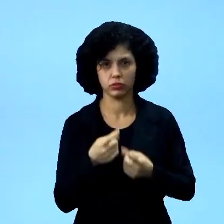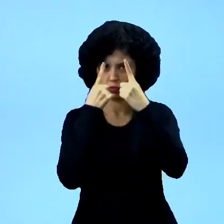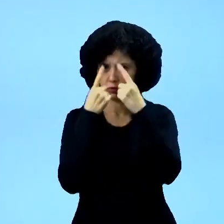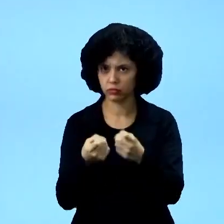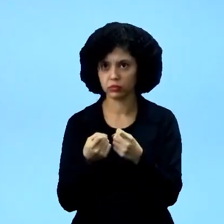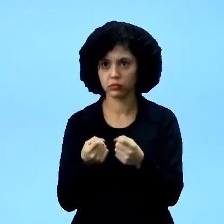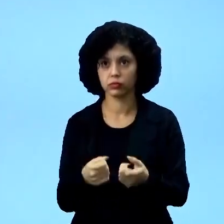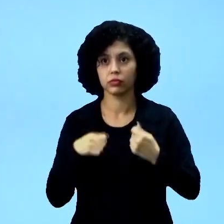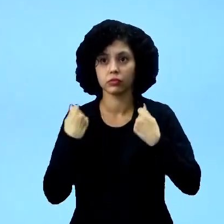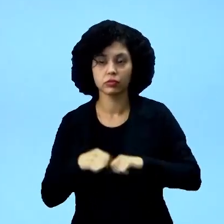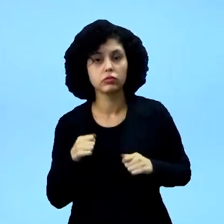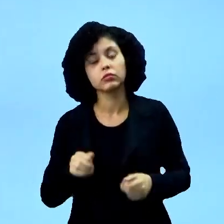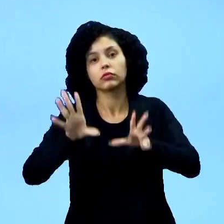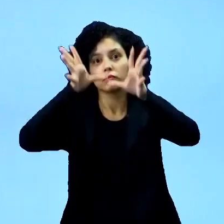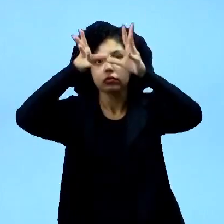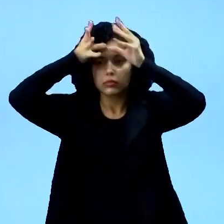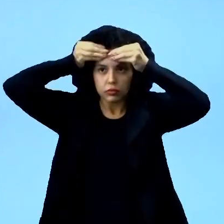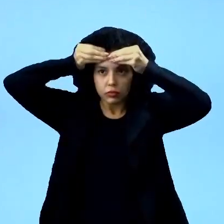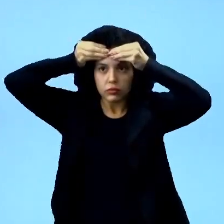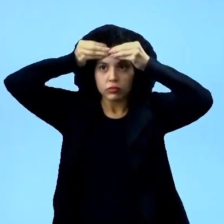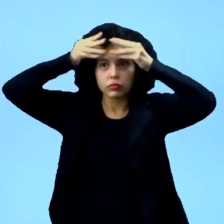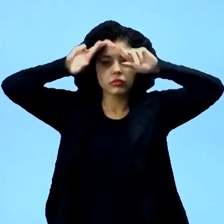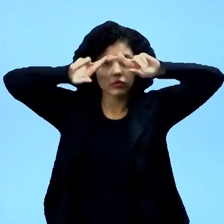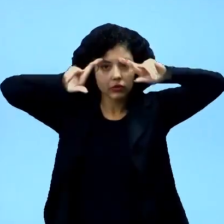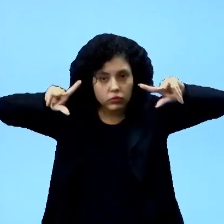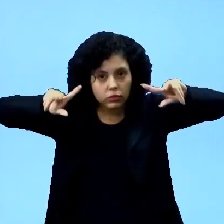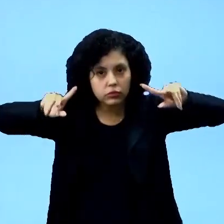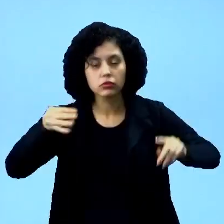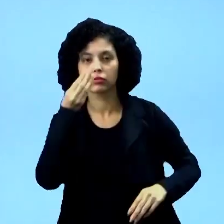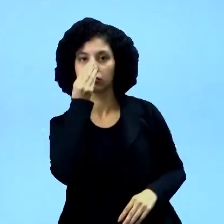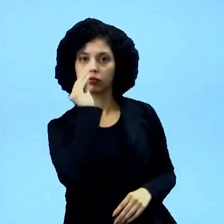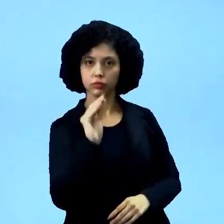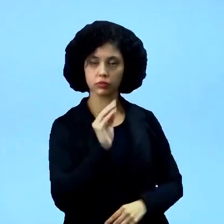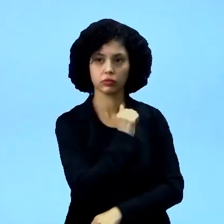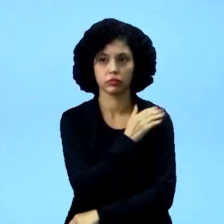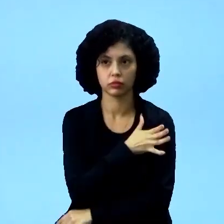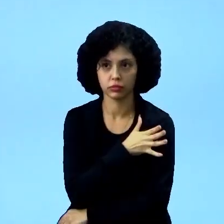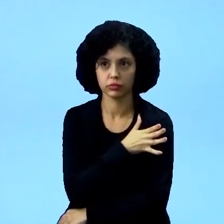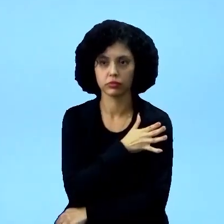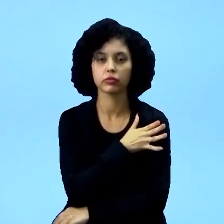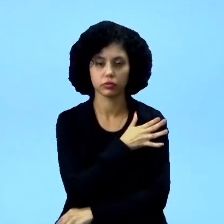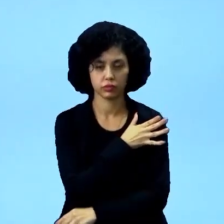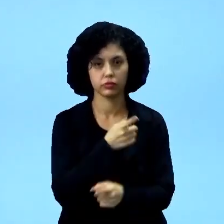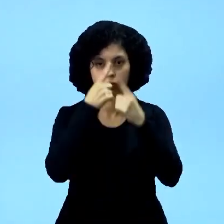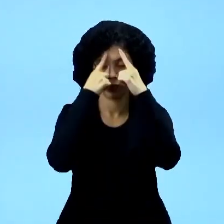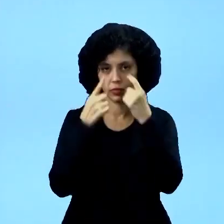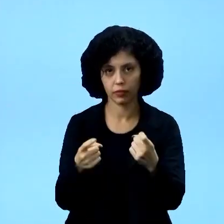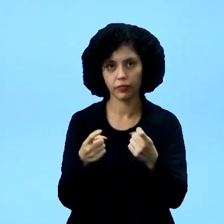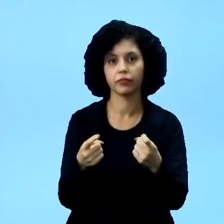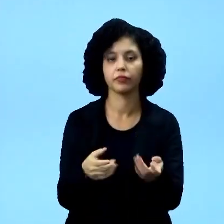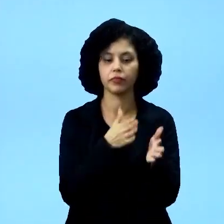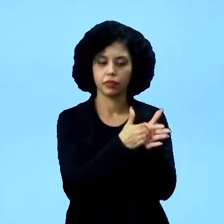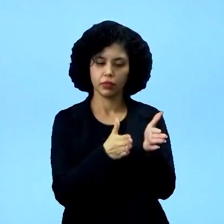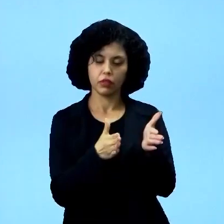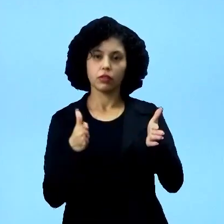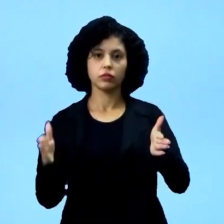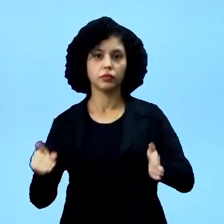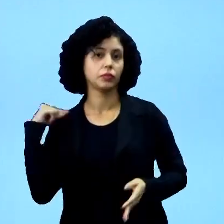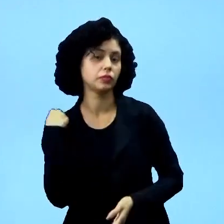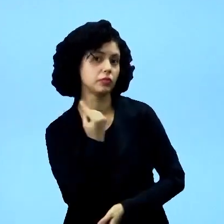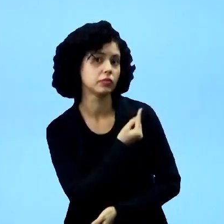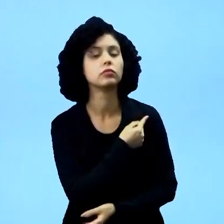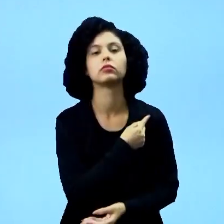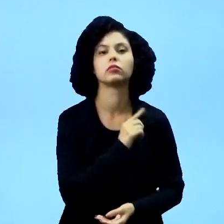violência. É preciso frisar isso. O ato de discriminar é uma violência, porque a violência vai ser um segmento em que a